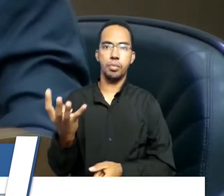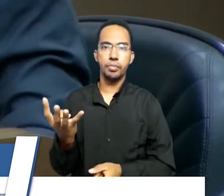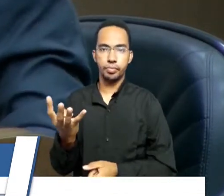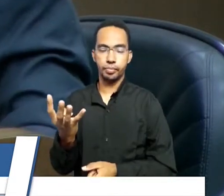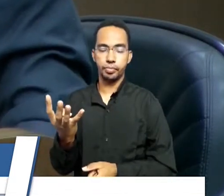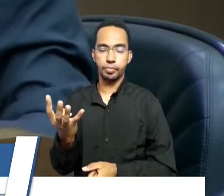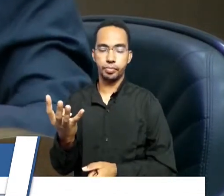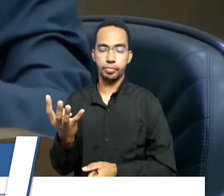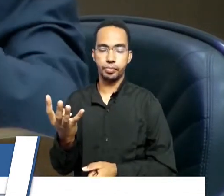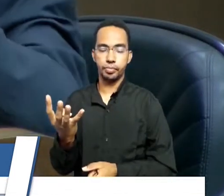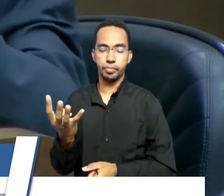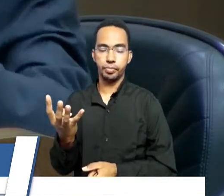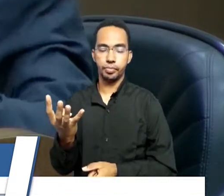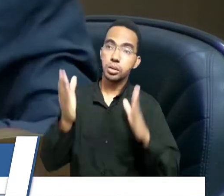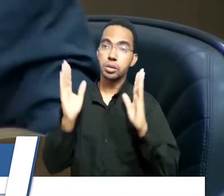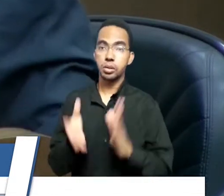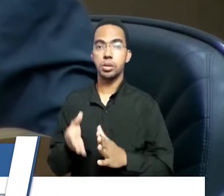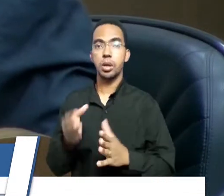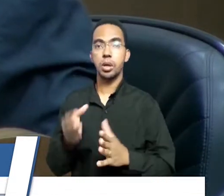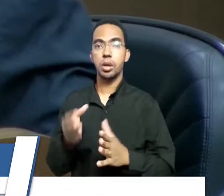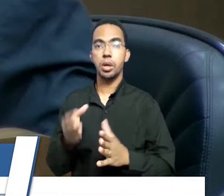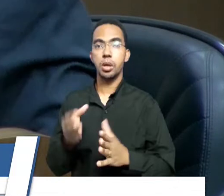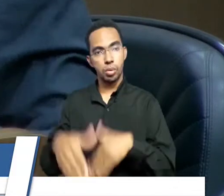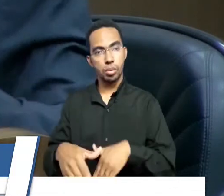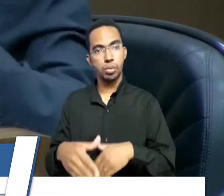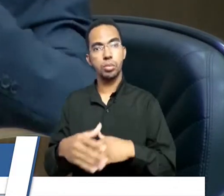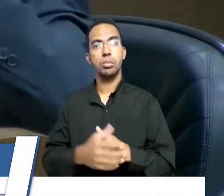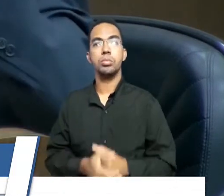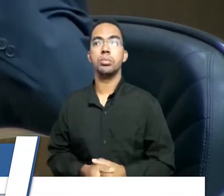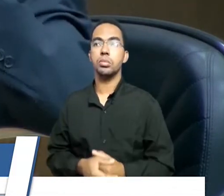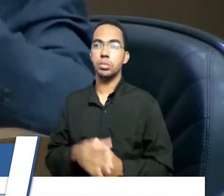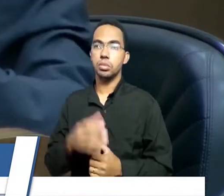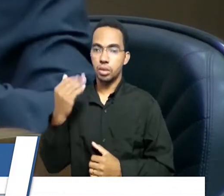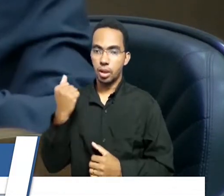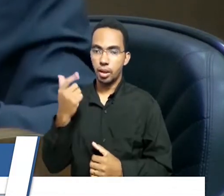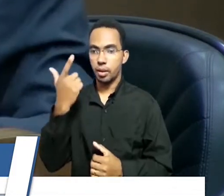feito o concurso, sabe quem foram os aprovados.